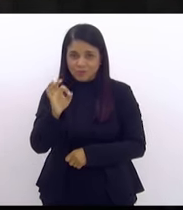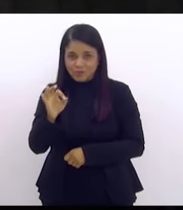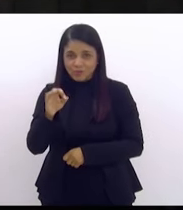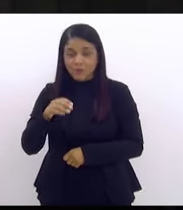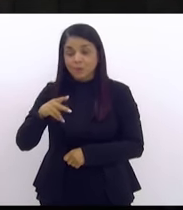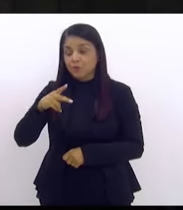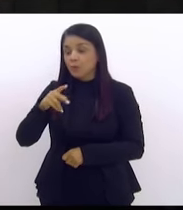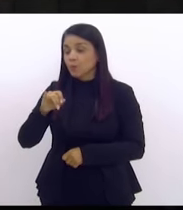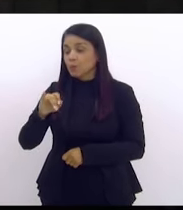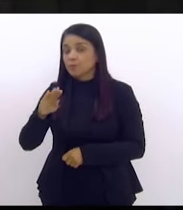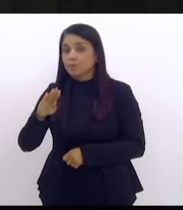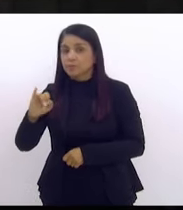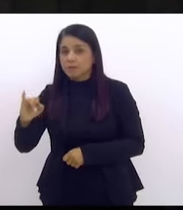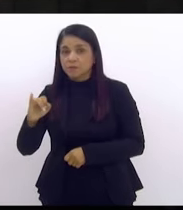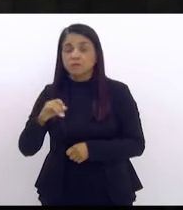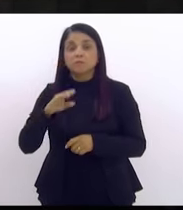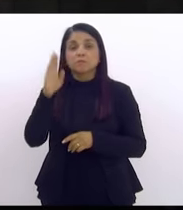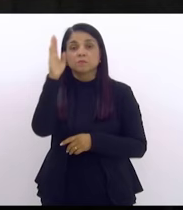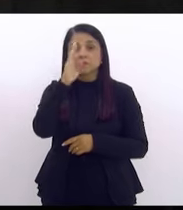do Brasil,